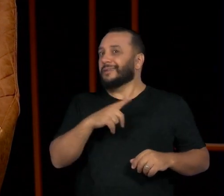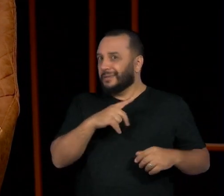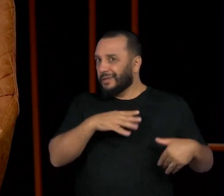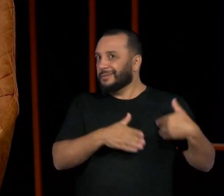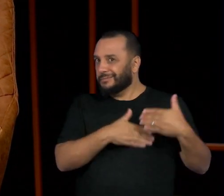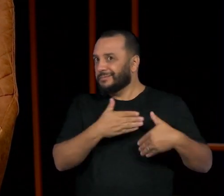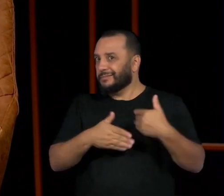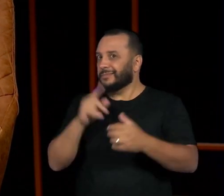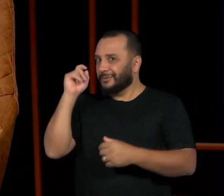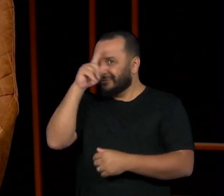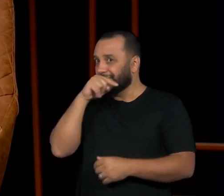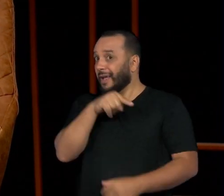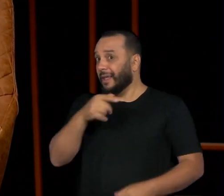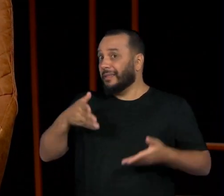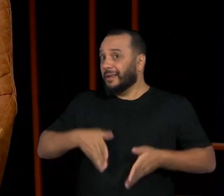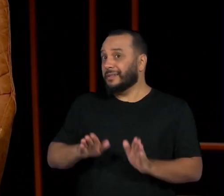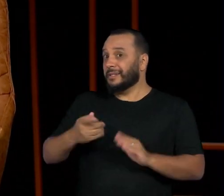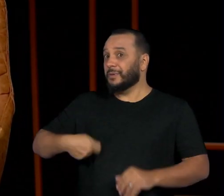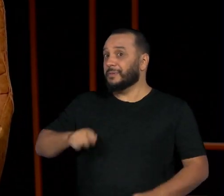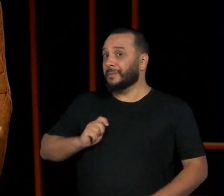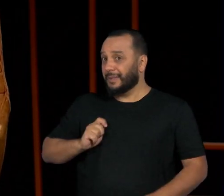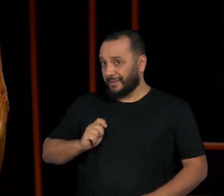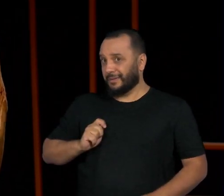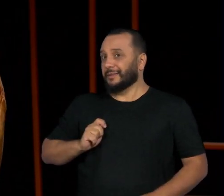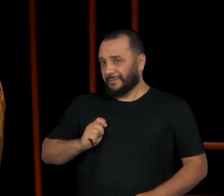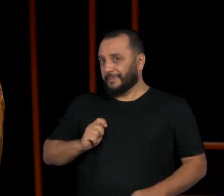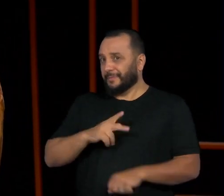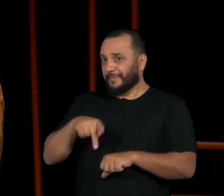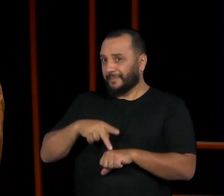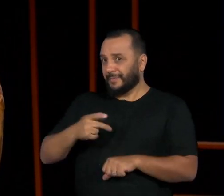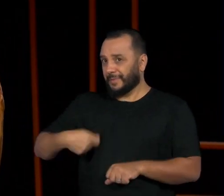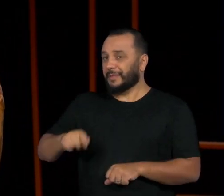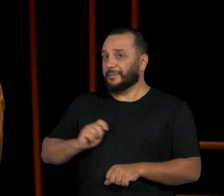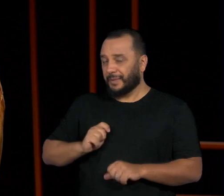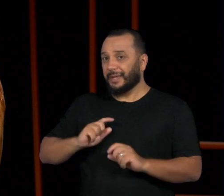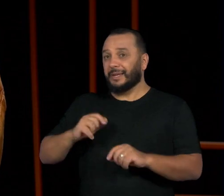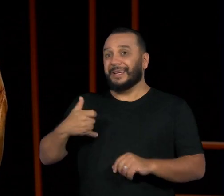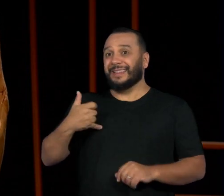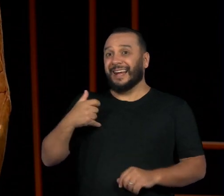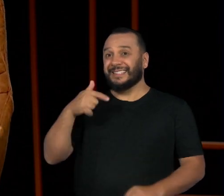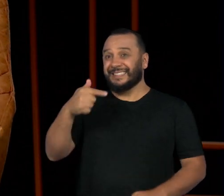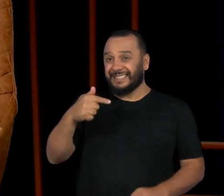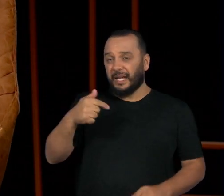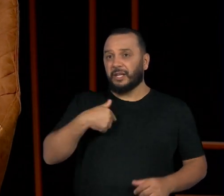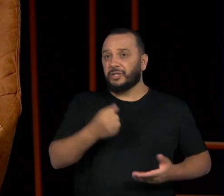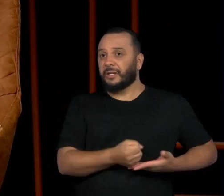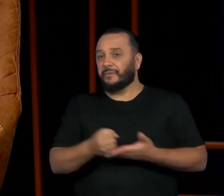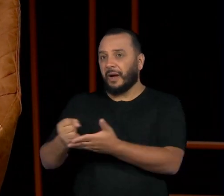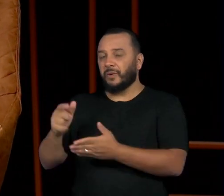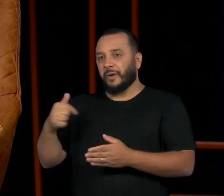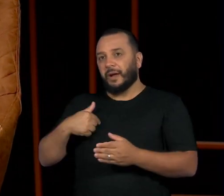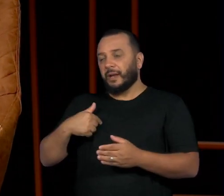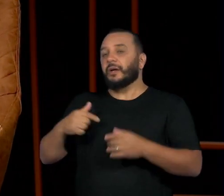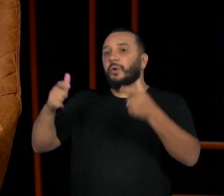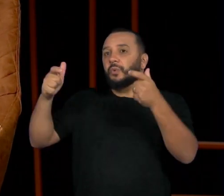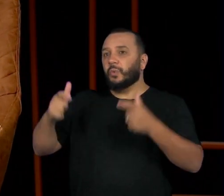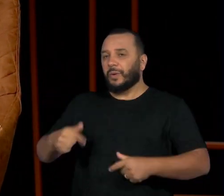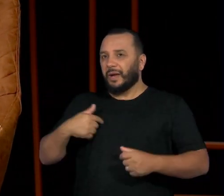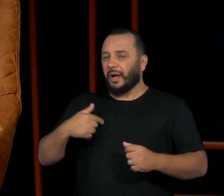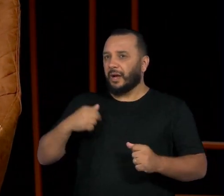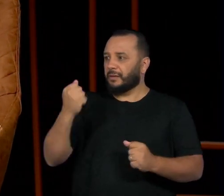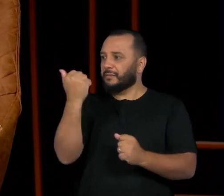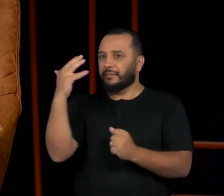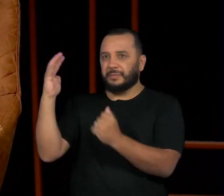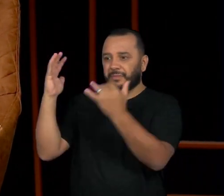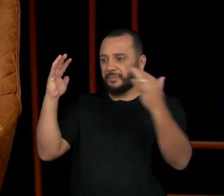Minha avó nasce na Espanha. E aos 7 anos de idade, ela é levada a uma praça pública na Espanha, num pueblo, que era uma cidade